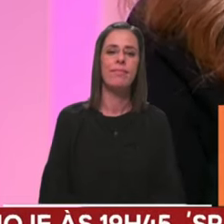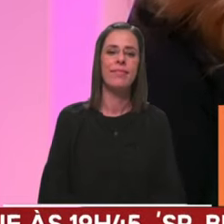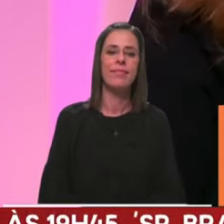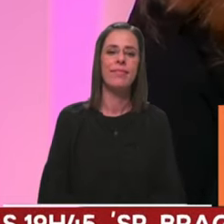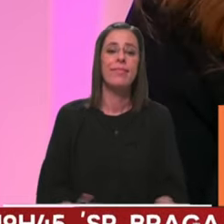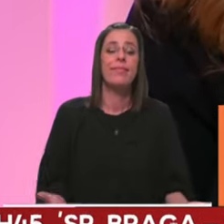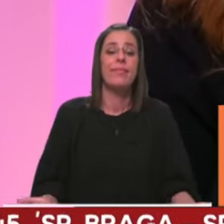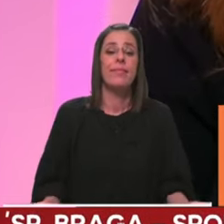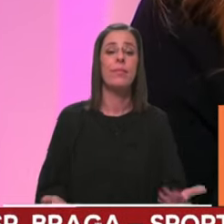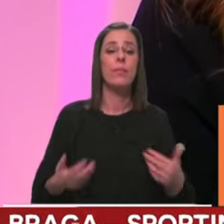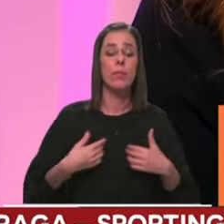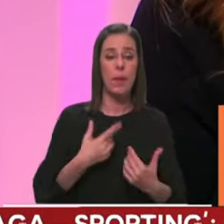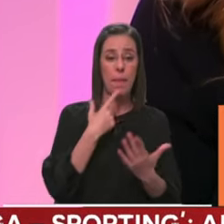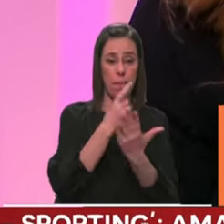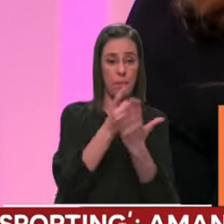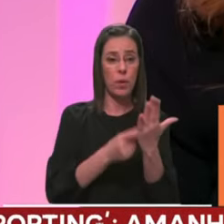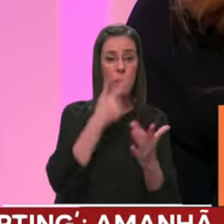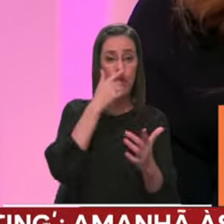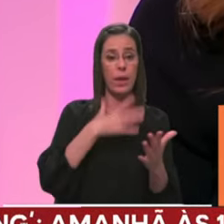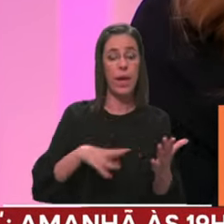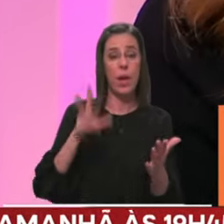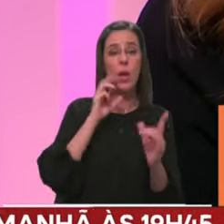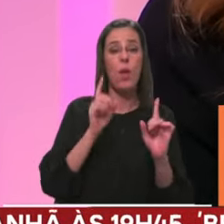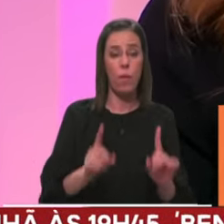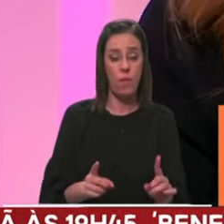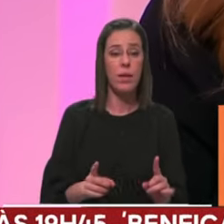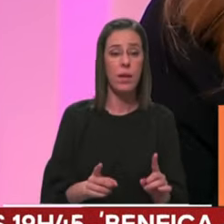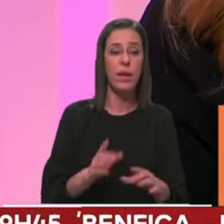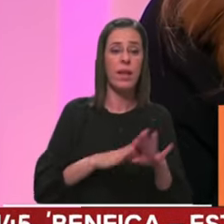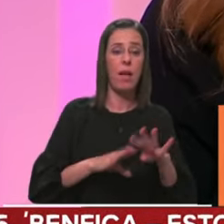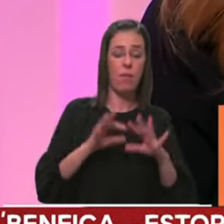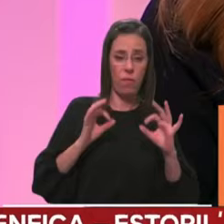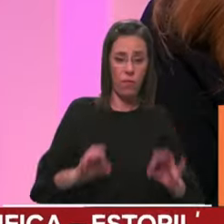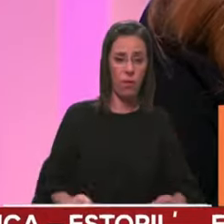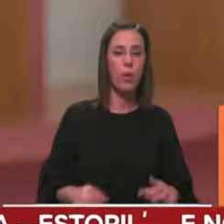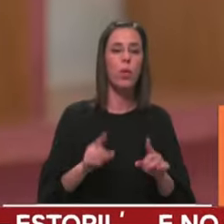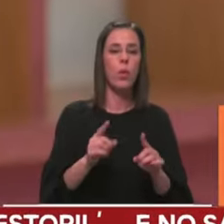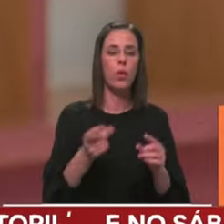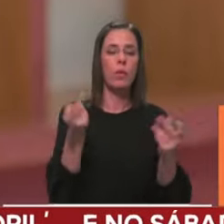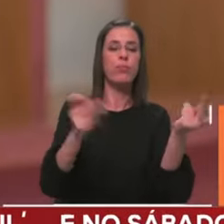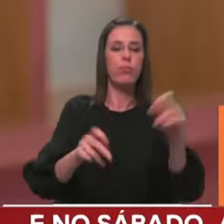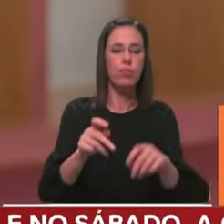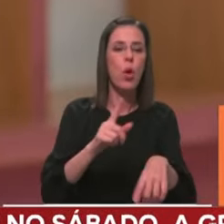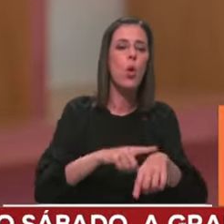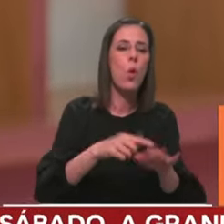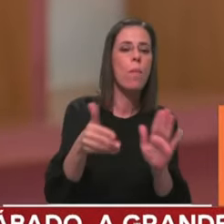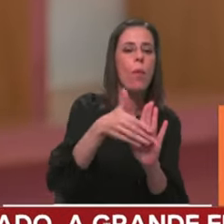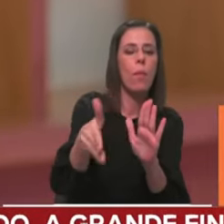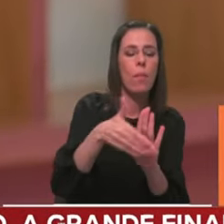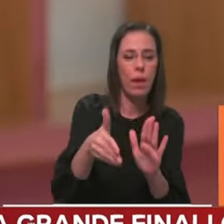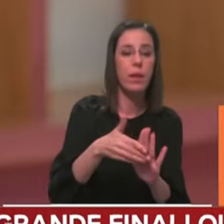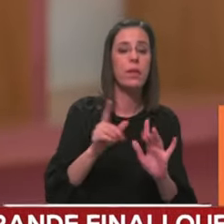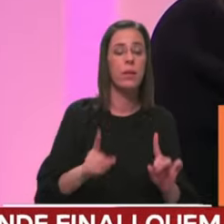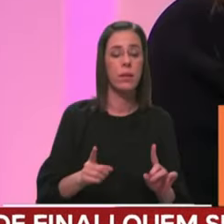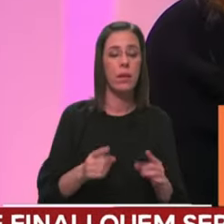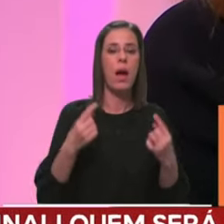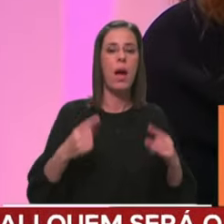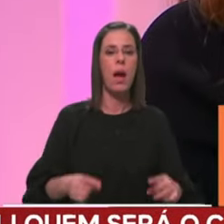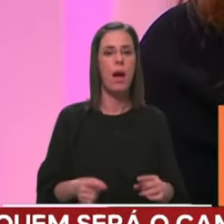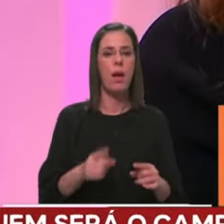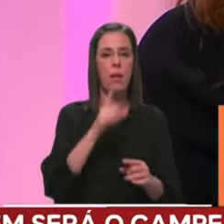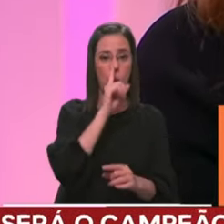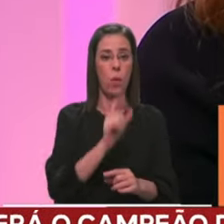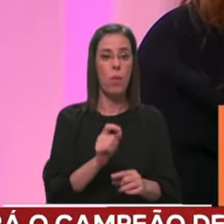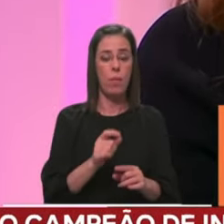mas pronto levei as perguntas que eu acho que as pessoas querem ouvir é é feitas Ou foram suscitadas lá conforme claro que há sempre no